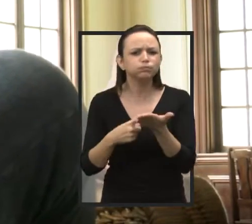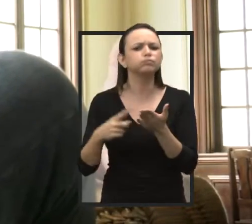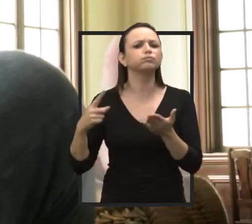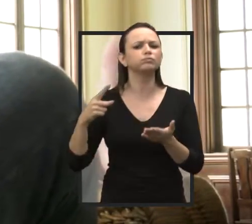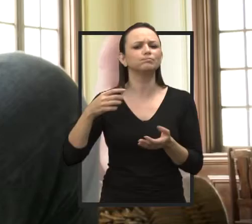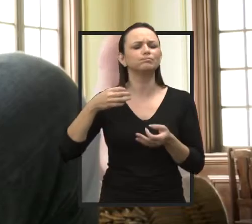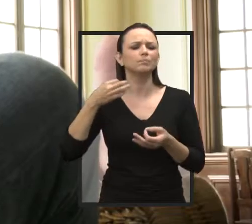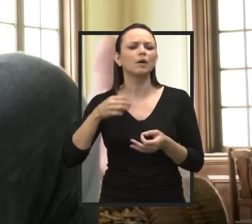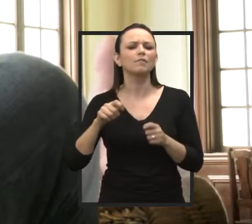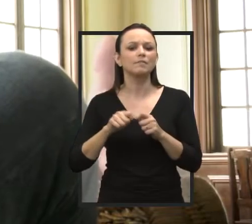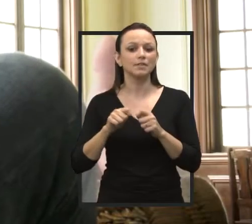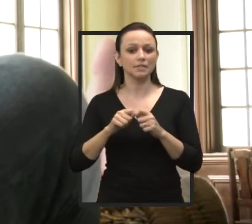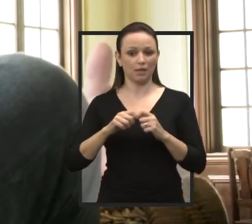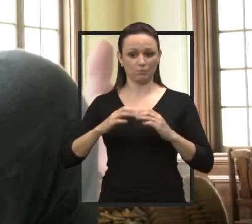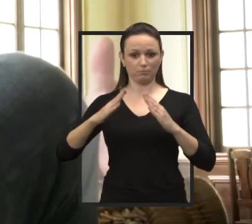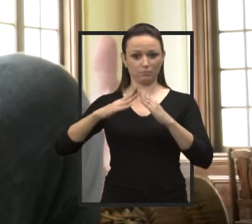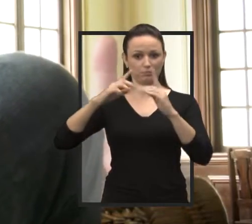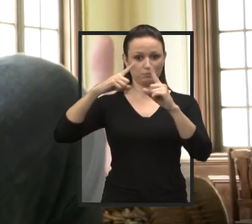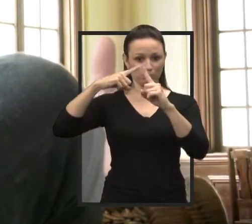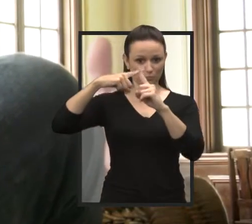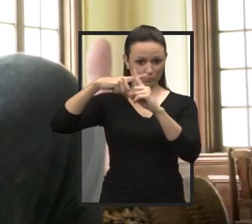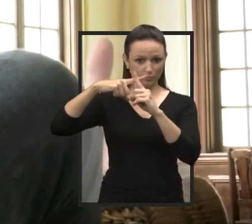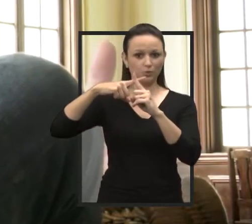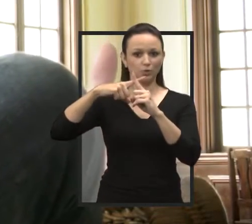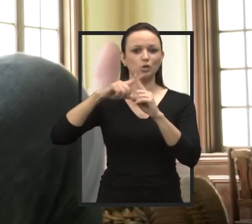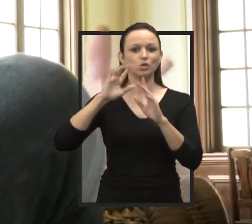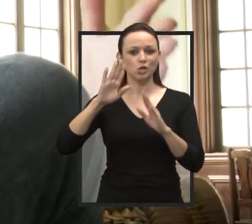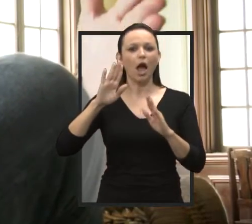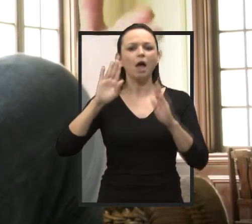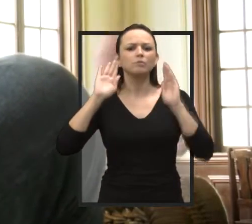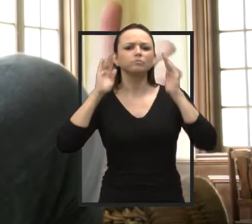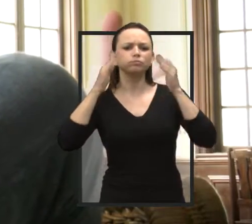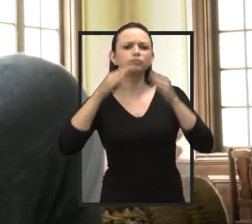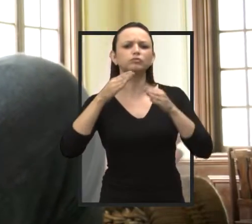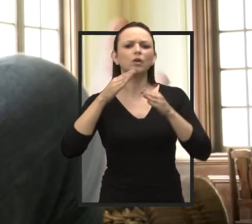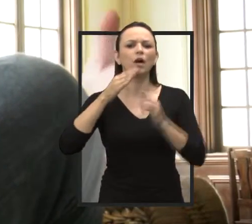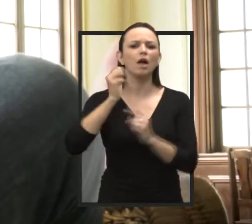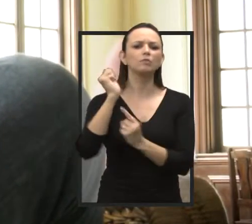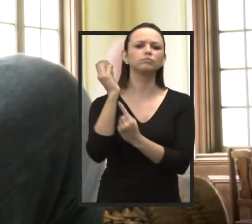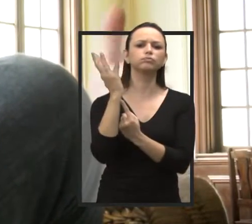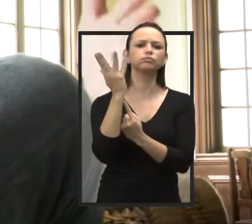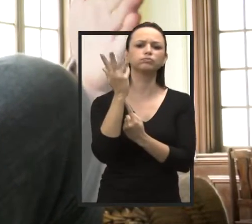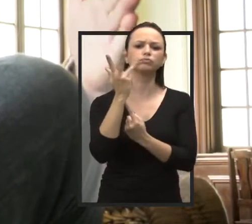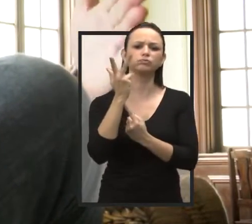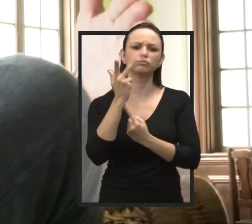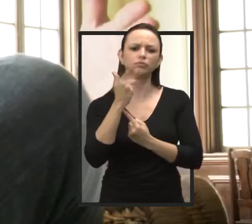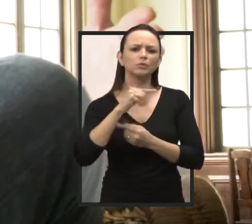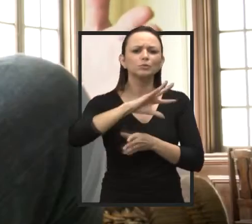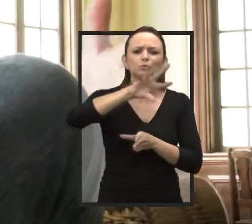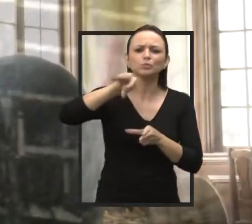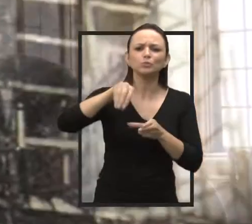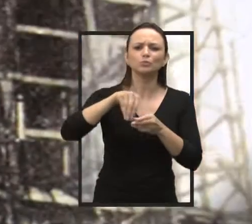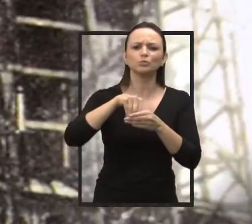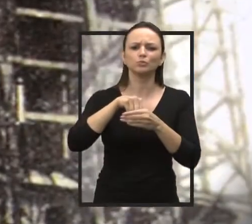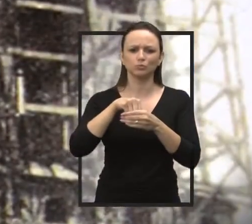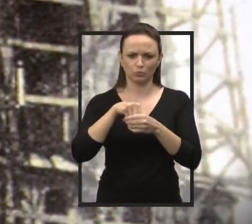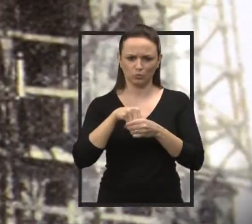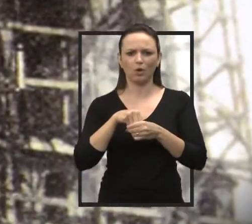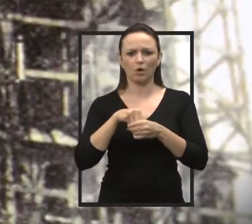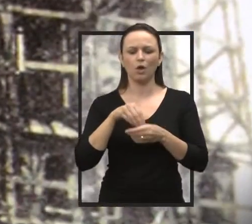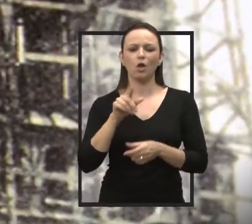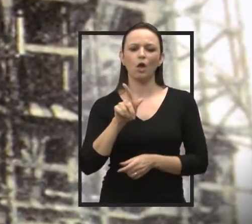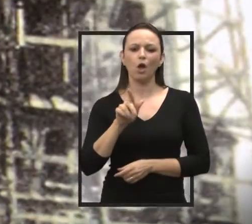um templo já pertencente ao período eclético, mas com características do